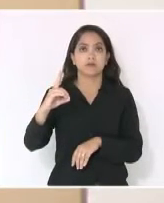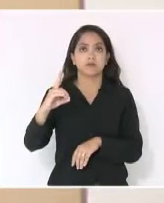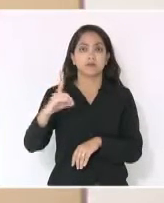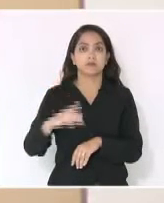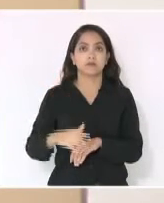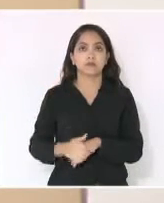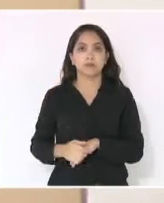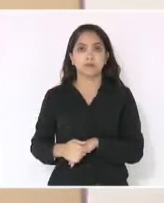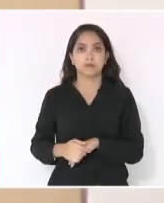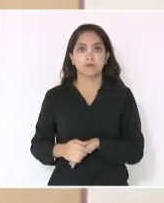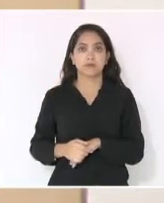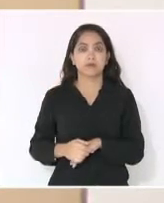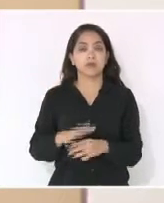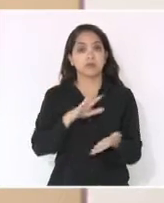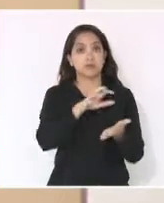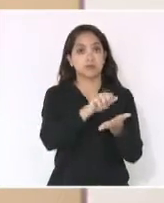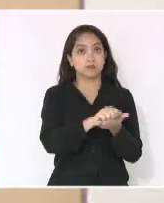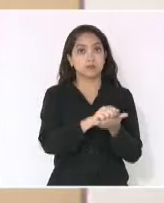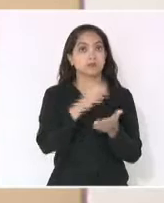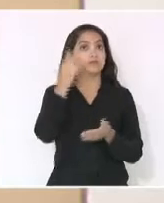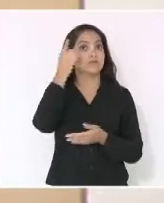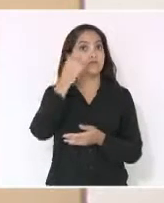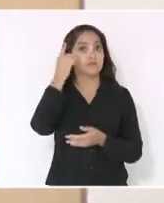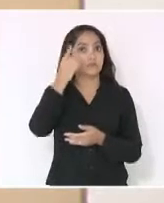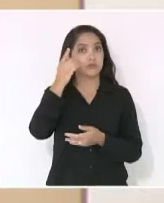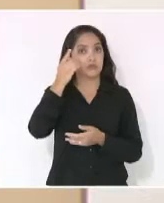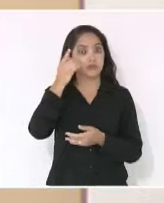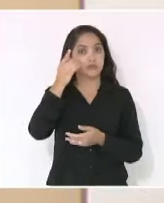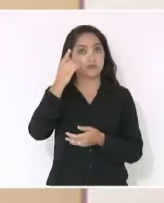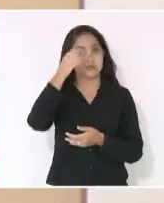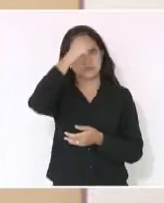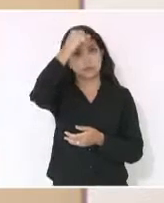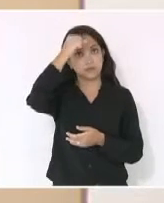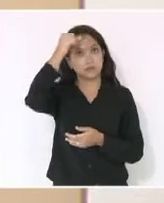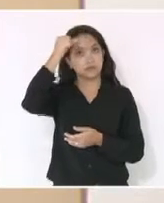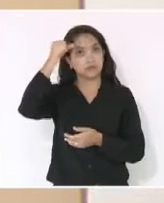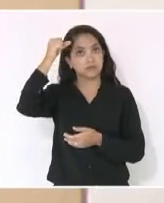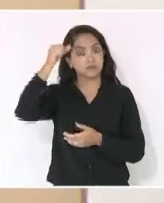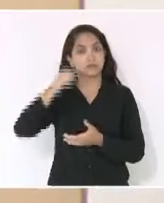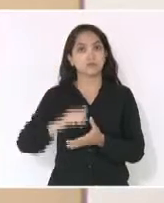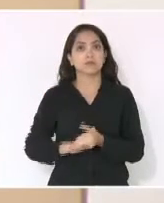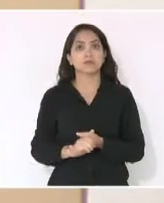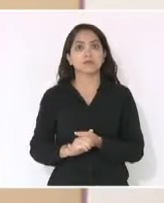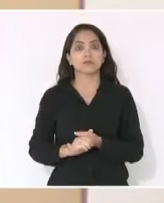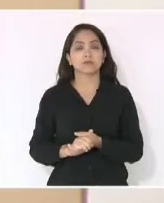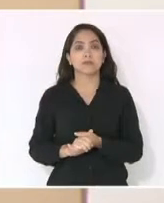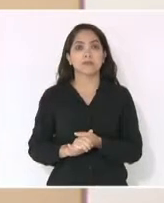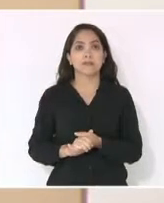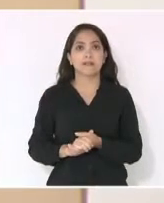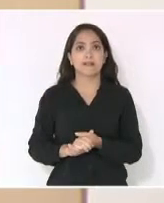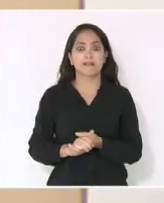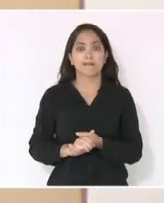inscrito para falar do deputado darci de matos darci de matos vossa excelência